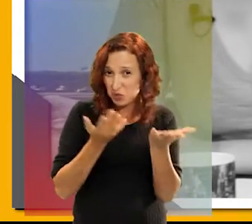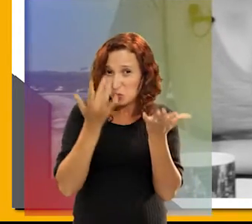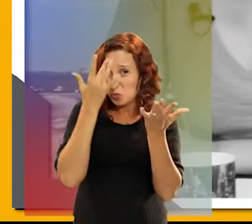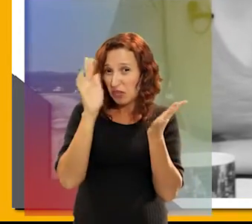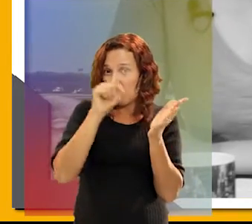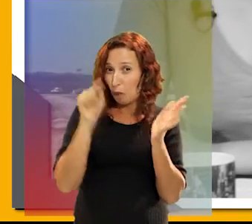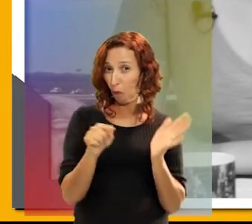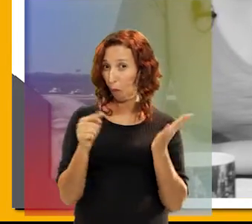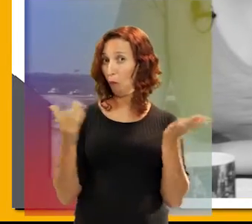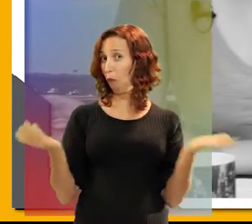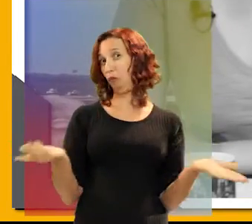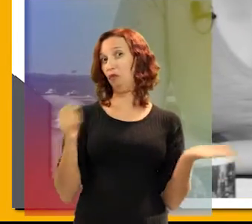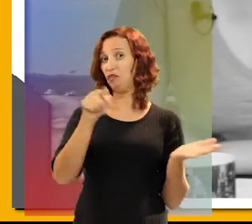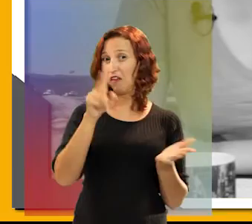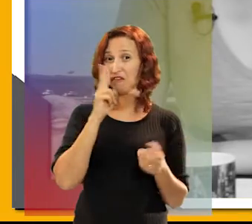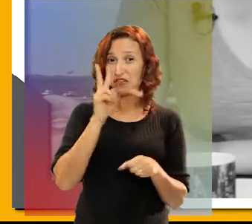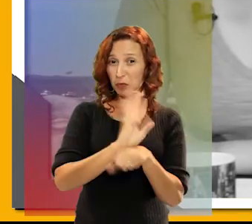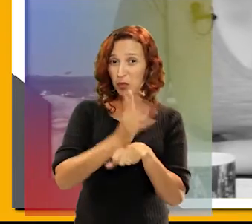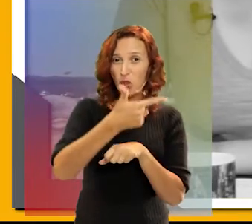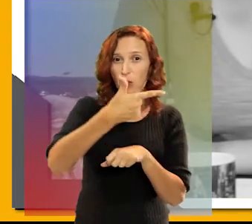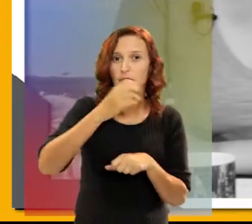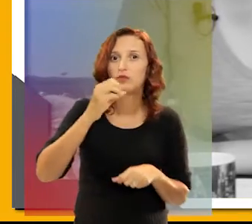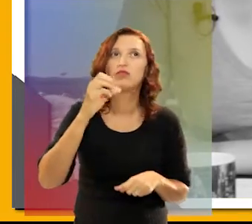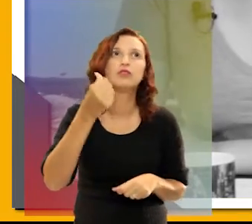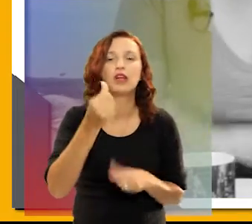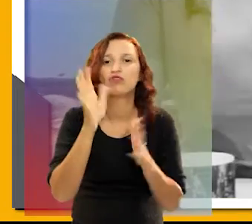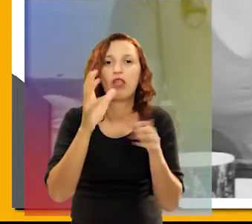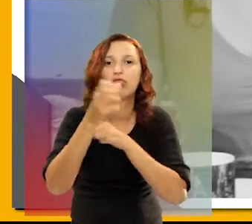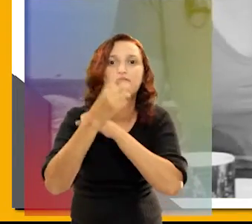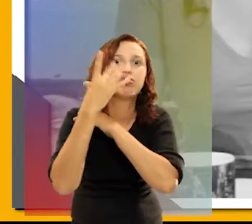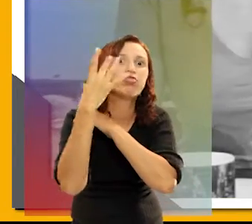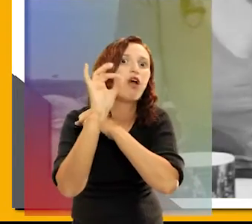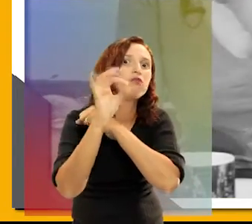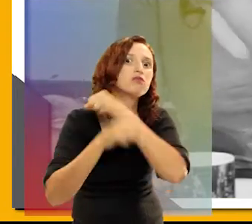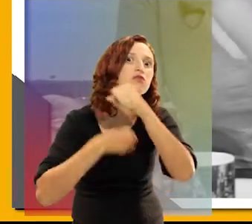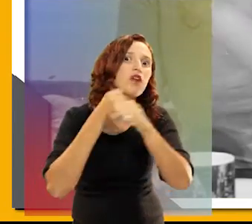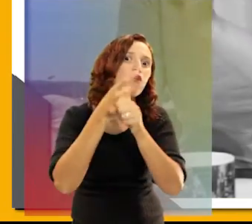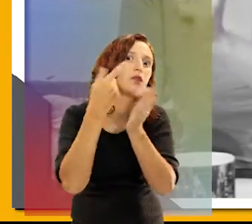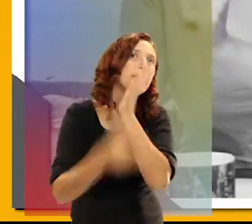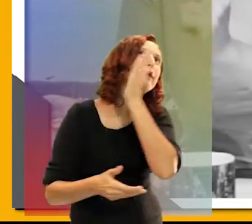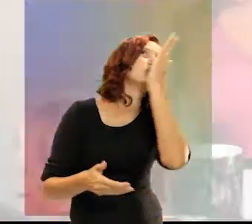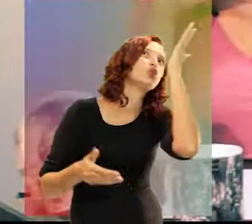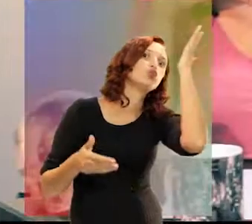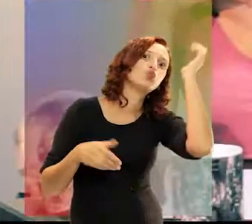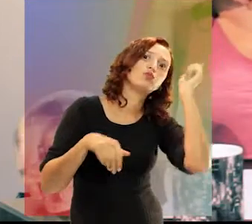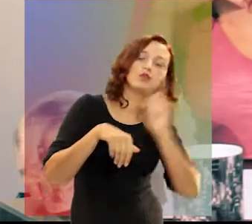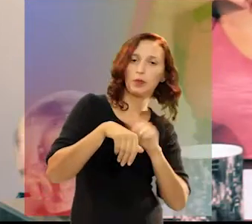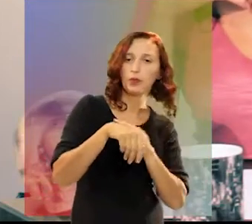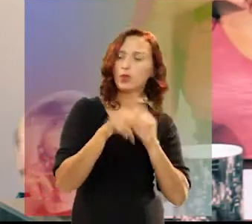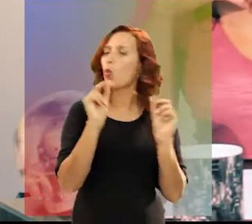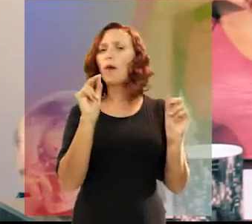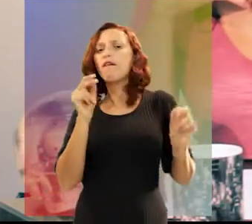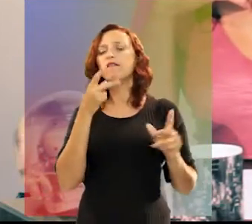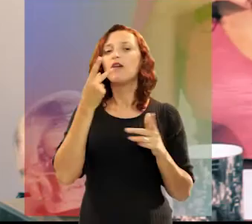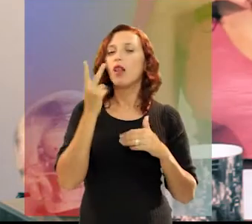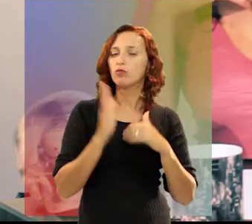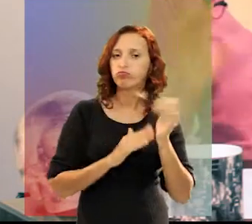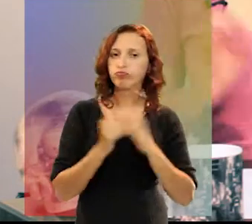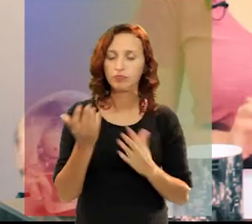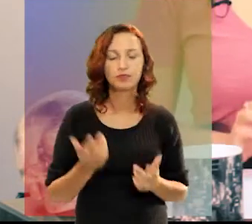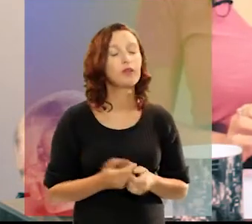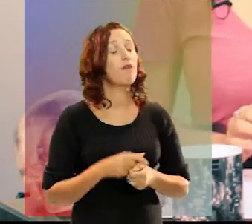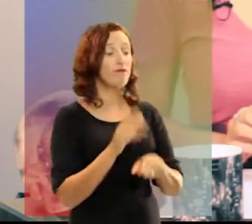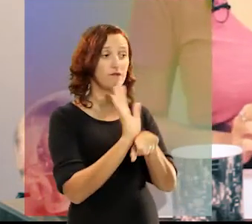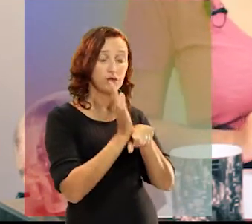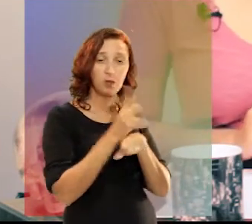devia Exatamente. O filme é de 2006, se você não viu até hoje. Pô, tem 10 anos, você tá cara. perdido. Nossa, tem 10 no anos. tempo. Do que é que fala a história? A